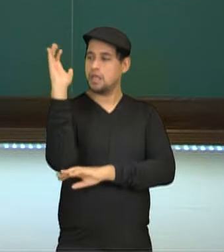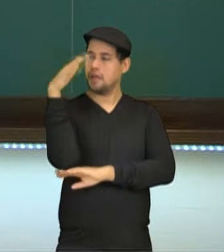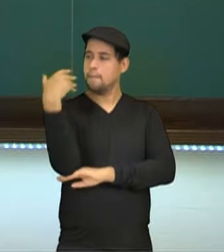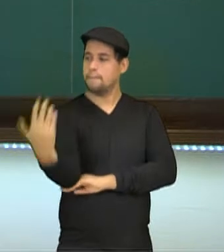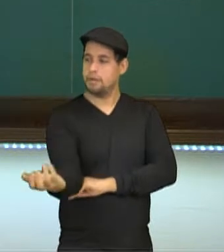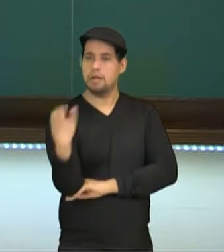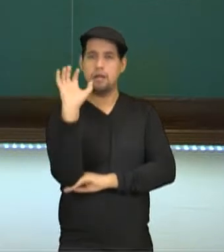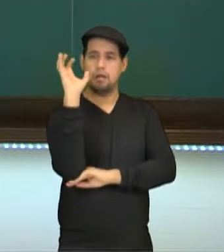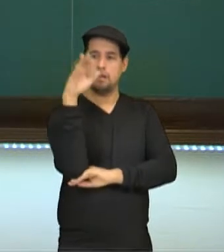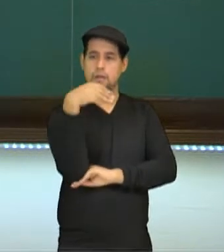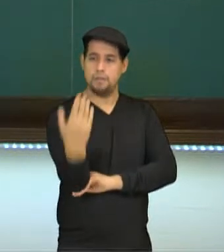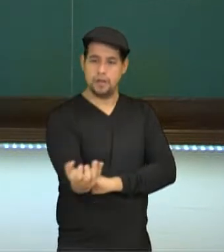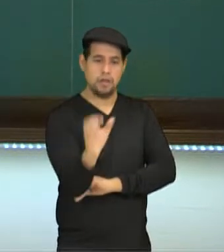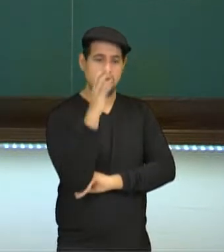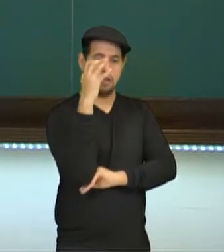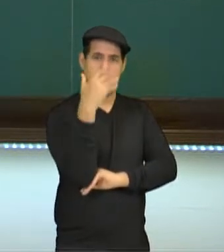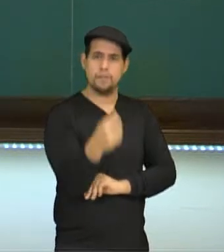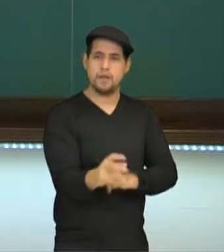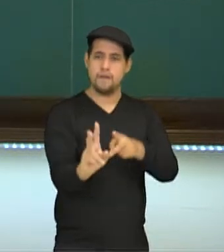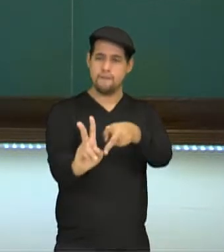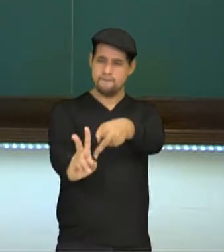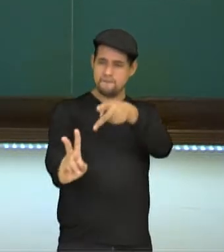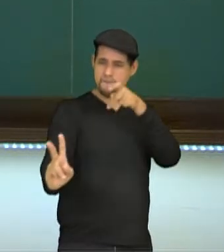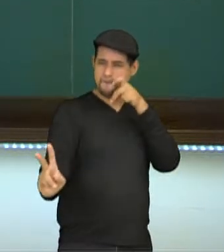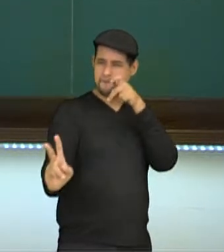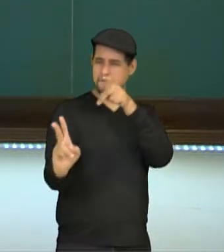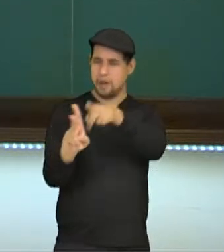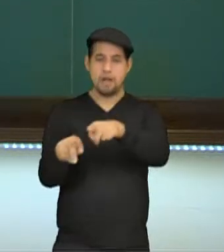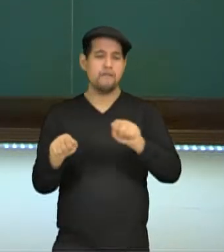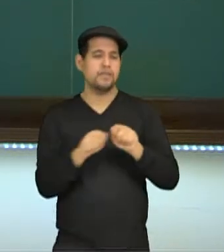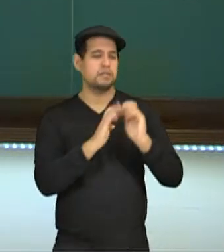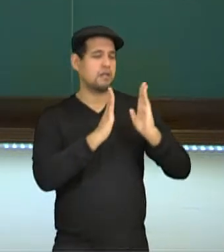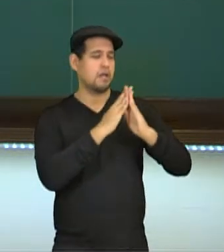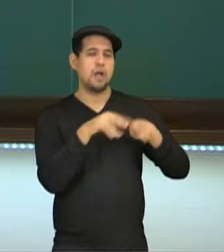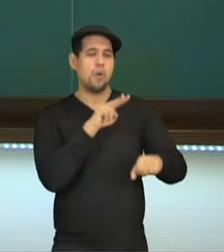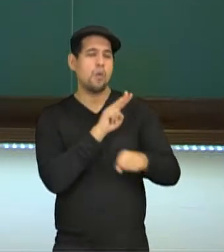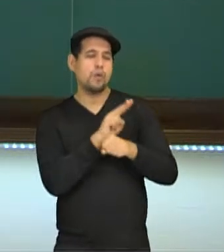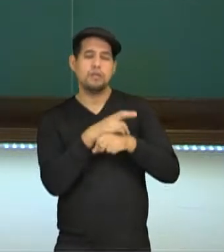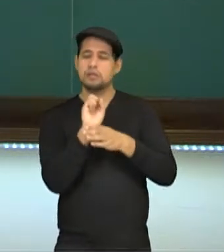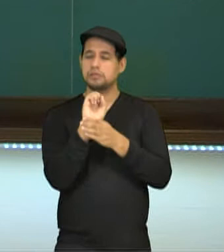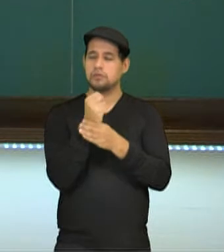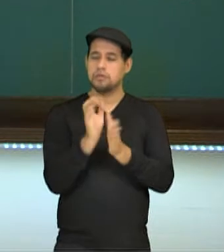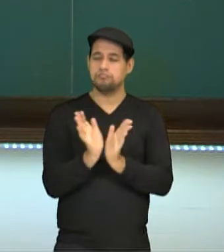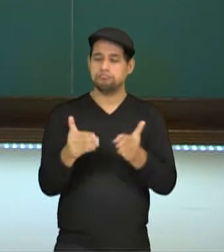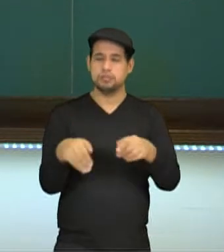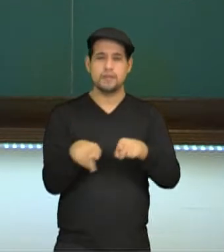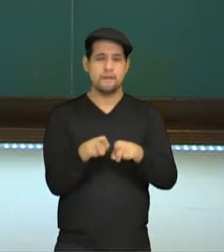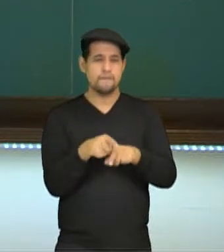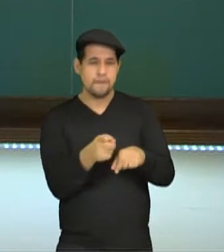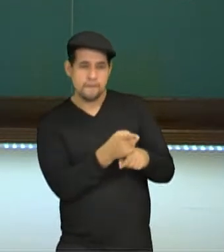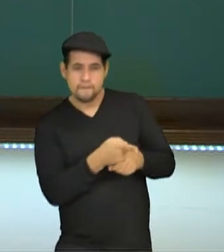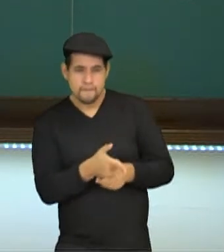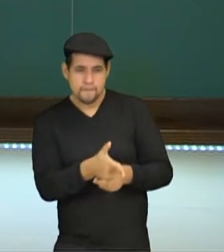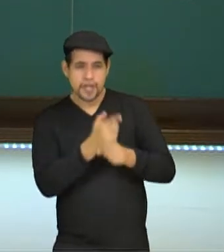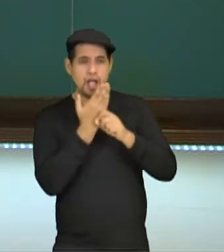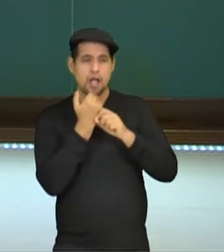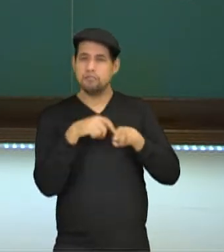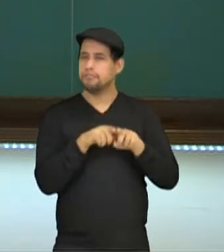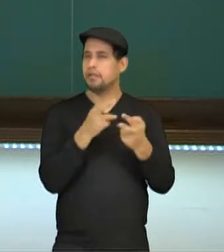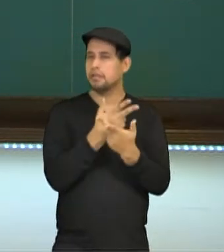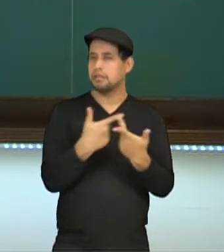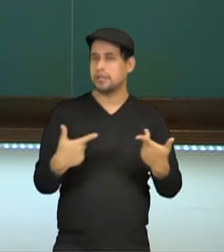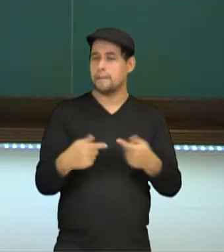mata, fazer armas de guerra, construir moradias, né? Cuidar da segurança da tribo, caçar e pescar. Então essas eram